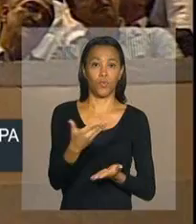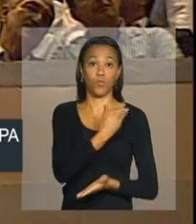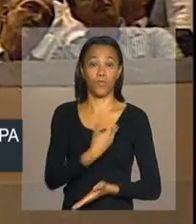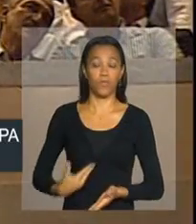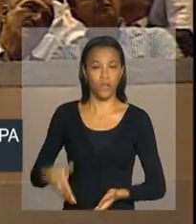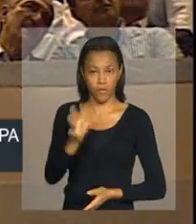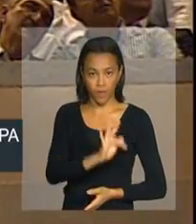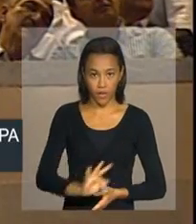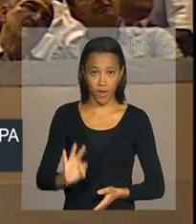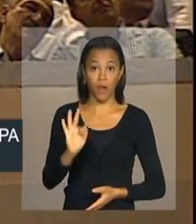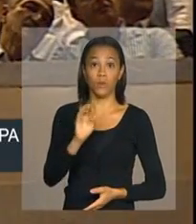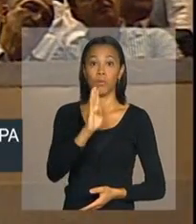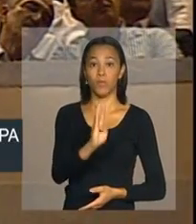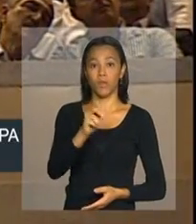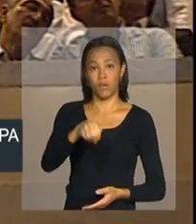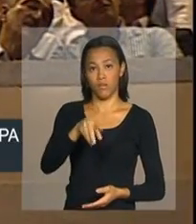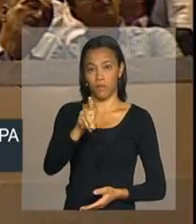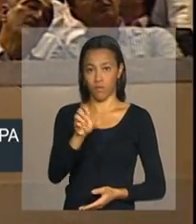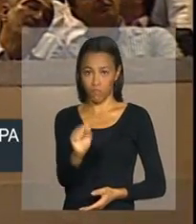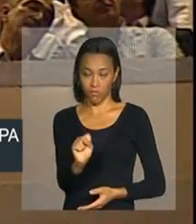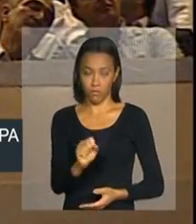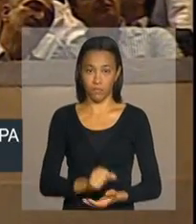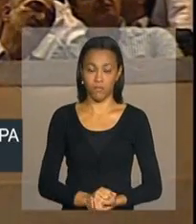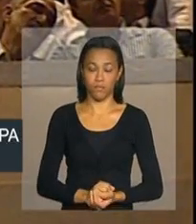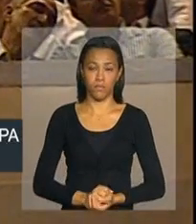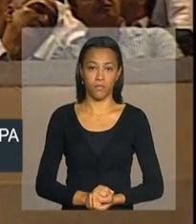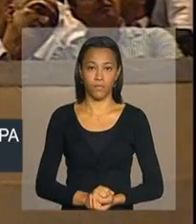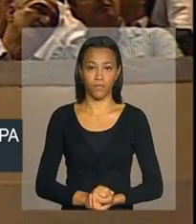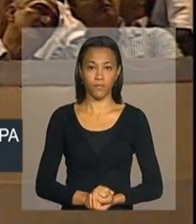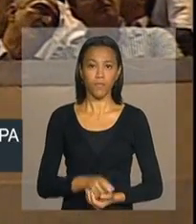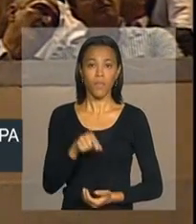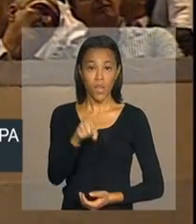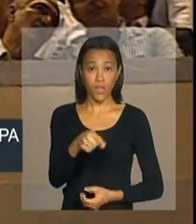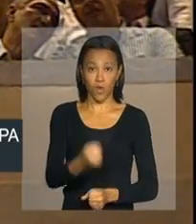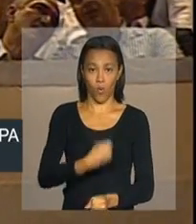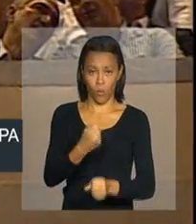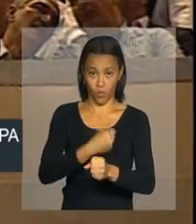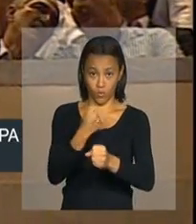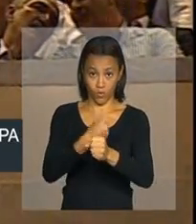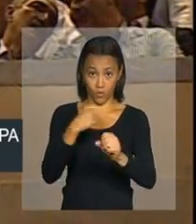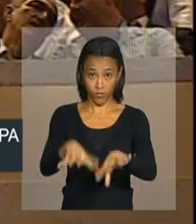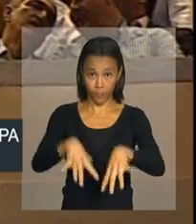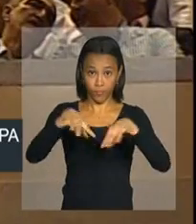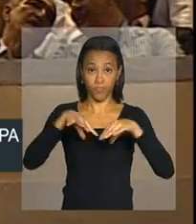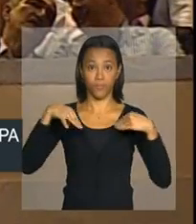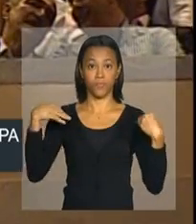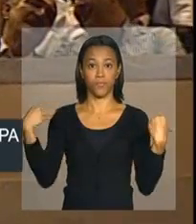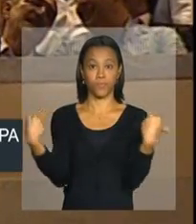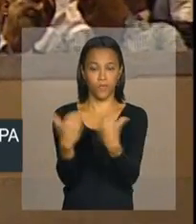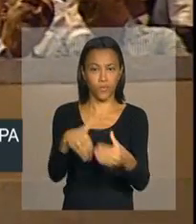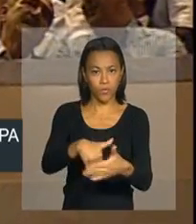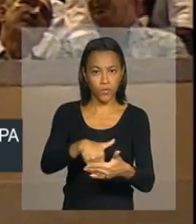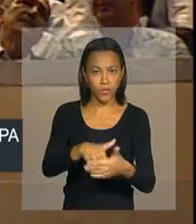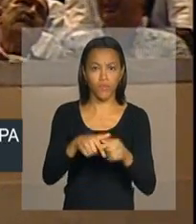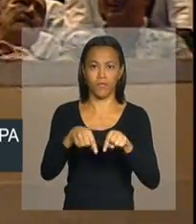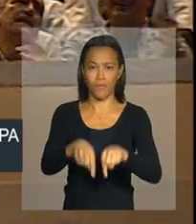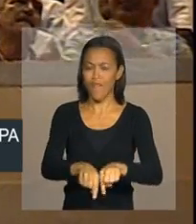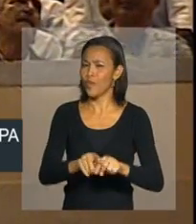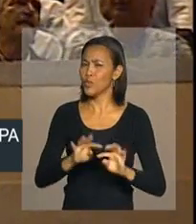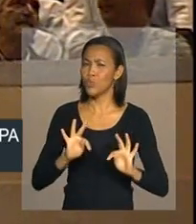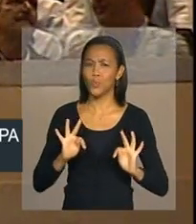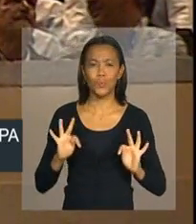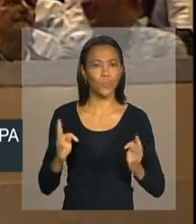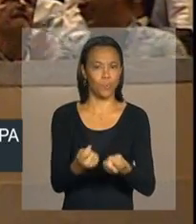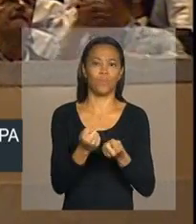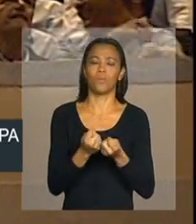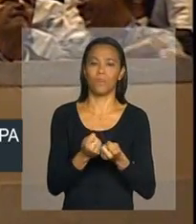através do BNDES. Foram obras de reforma, foi uma reforma total